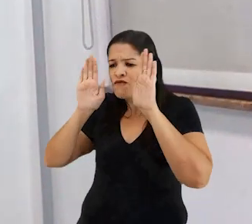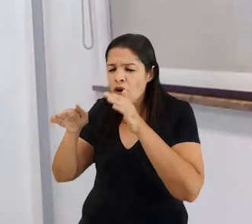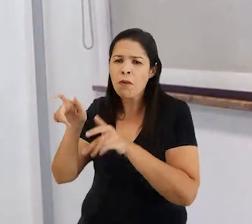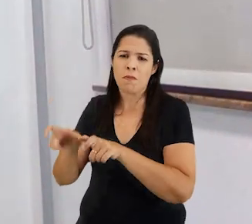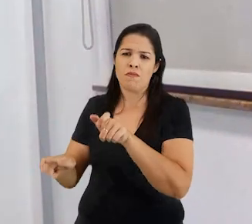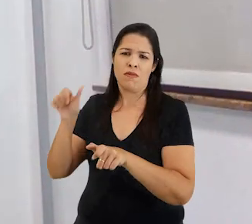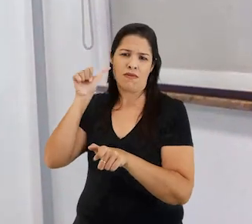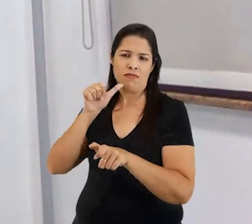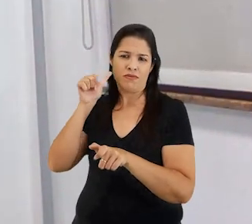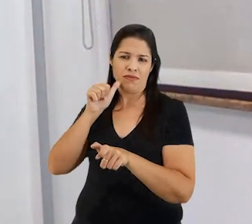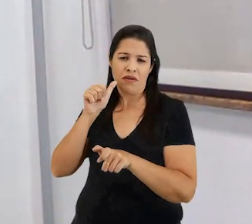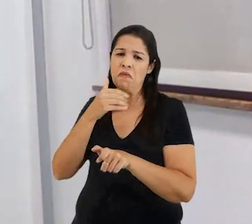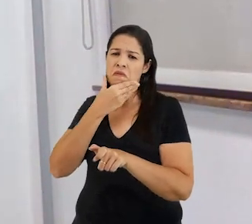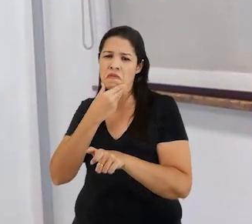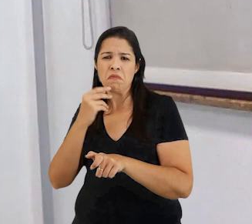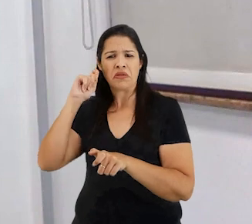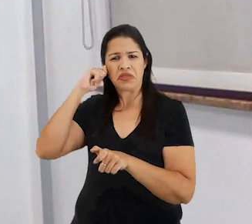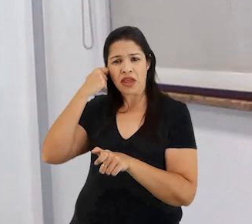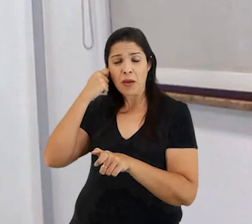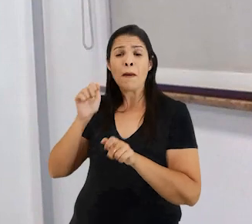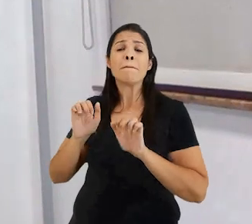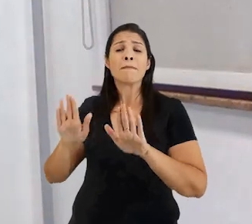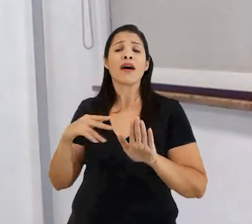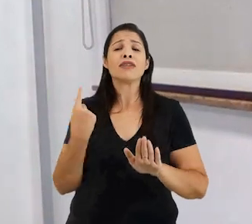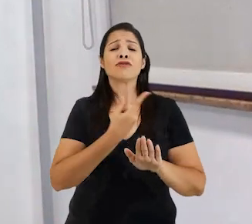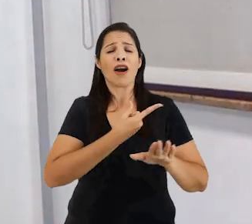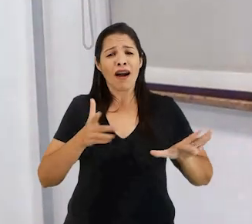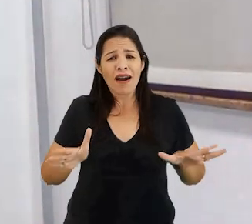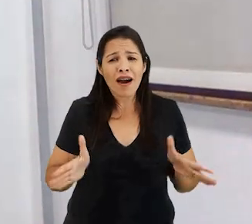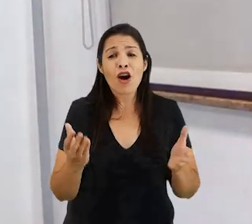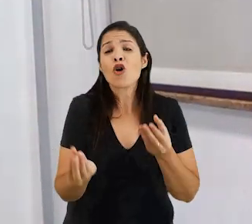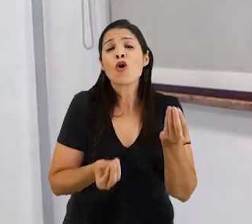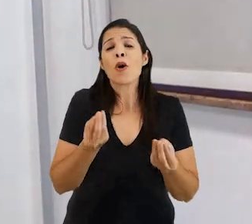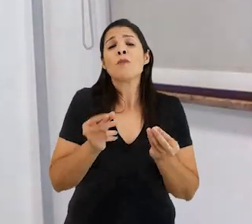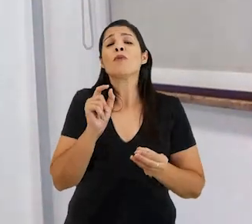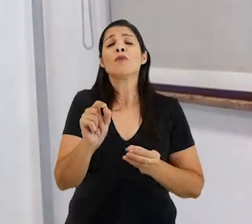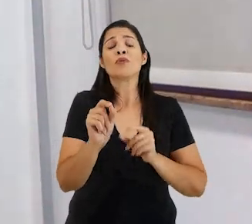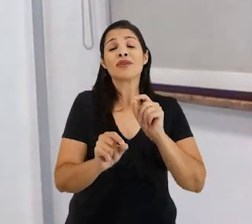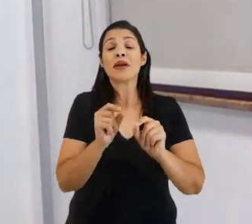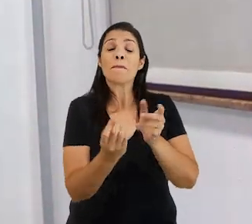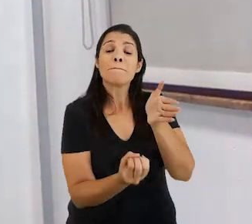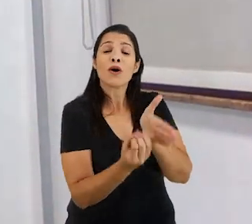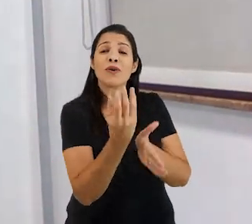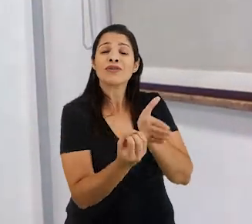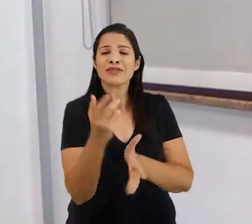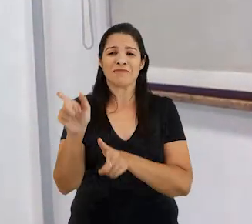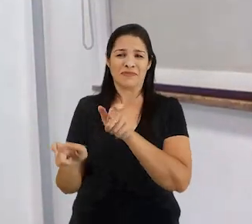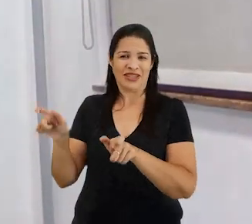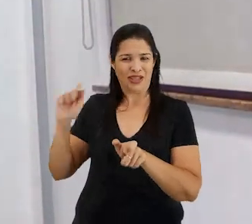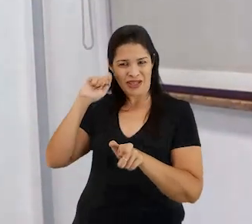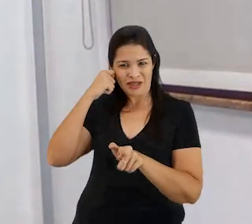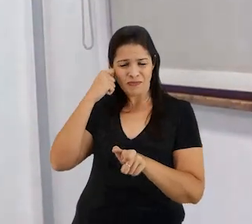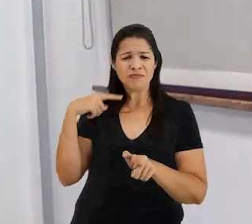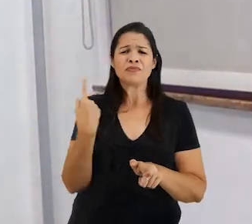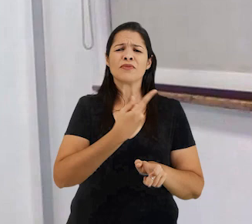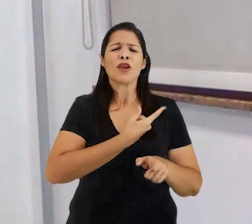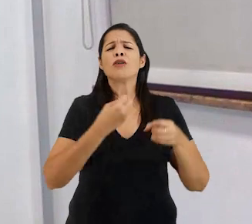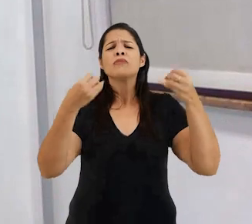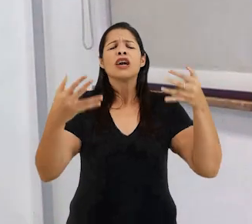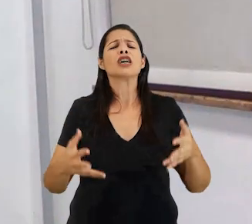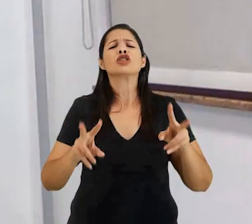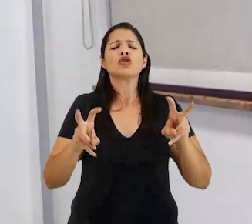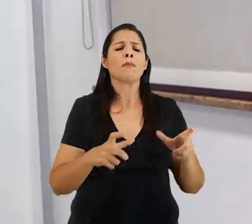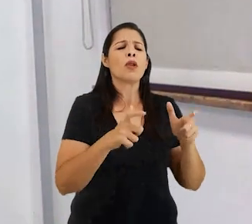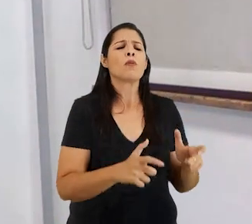pensamento e estabelecimento de lazer pelas pessoas negras. Quando falamos em territórios, quais os lazeres possíveis